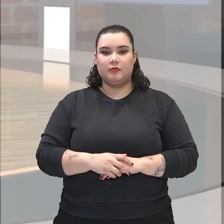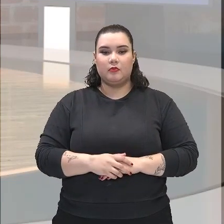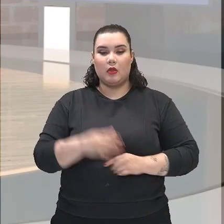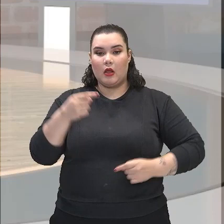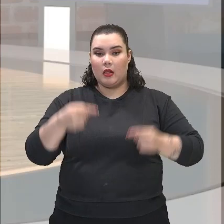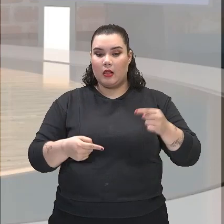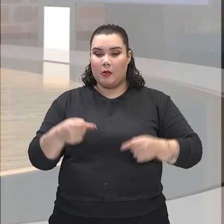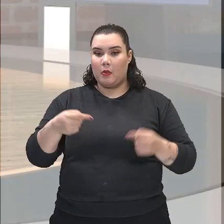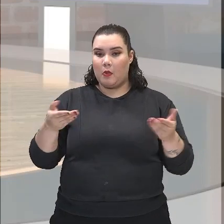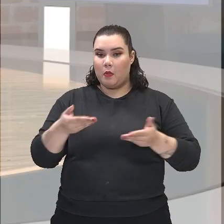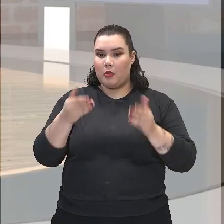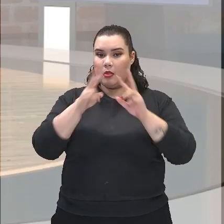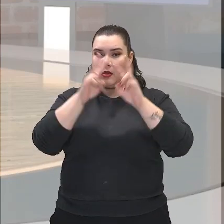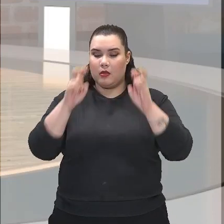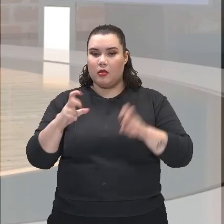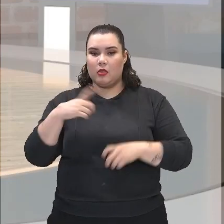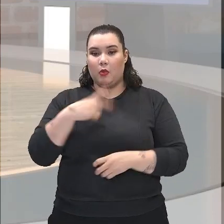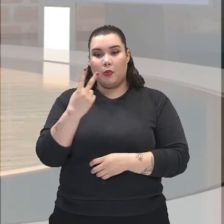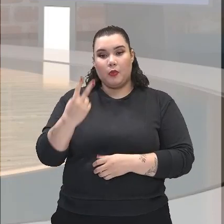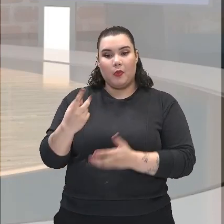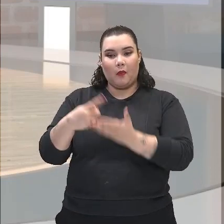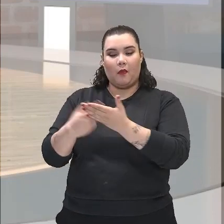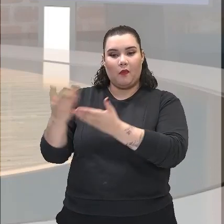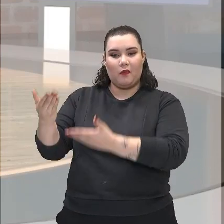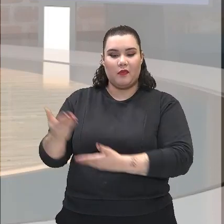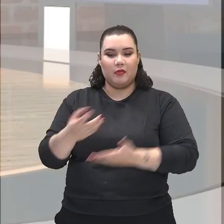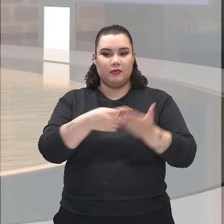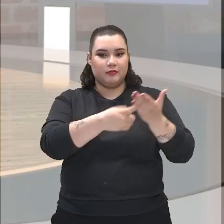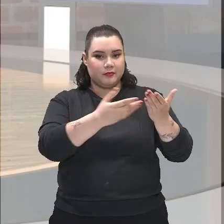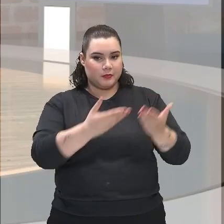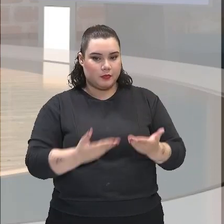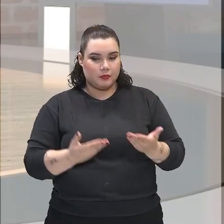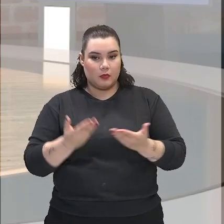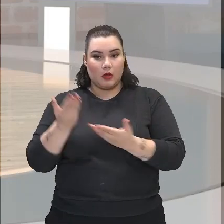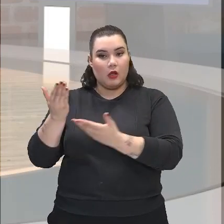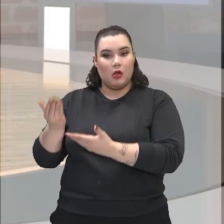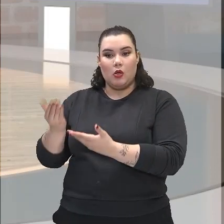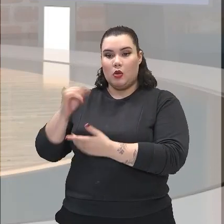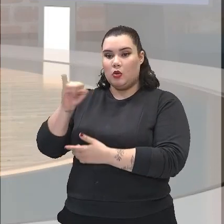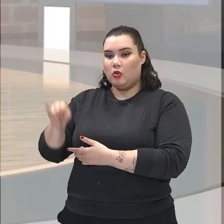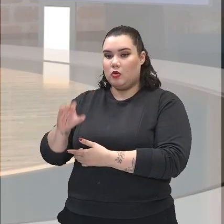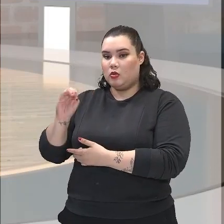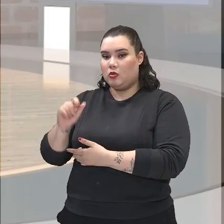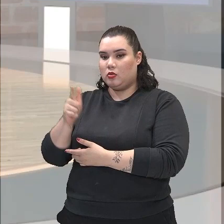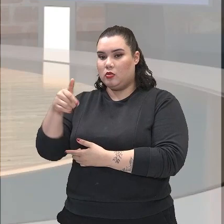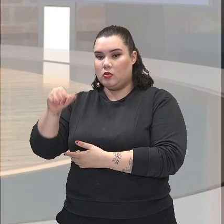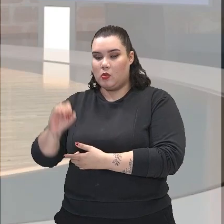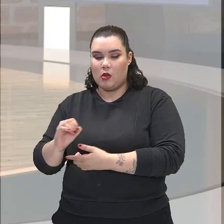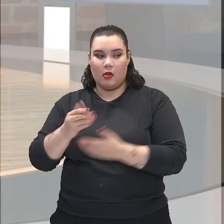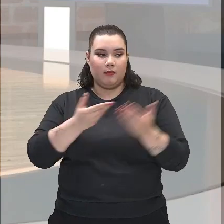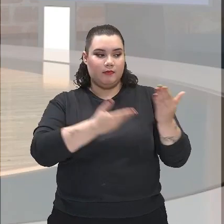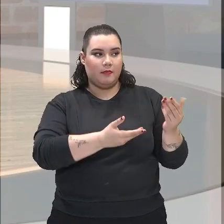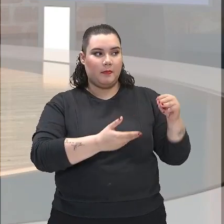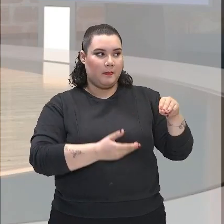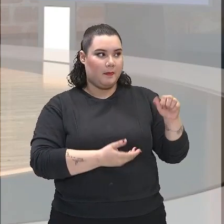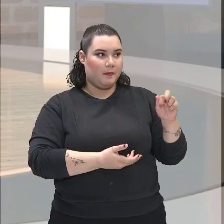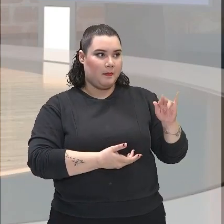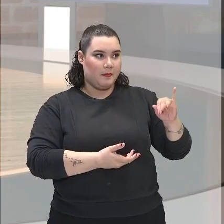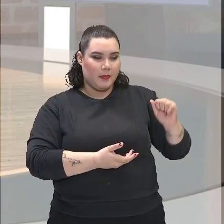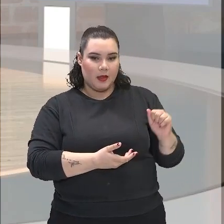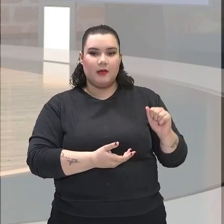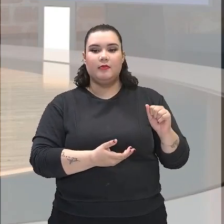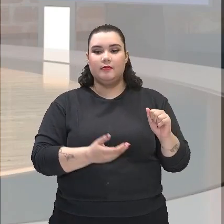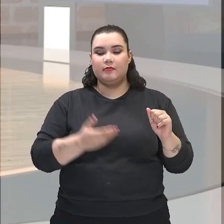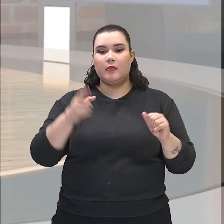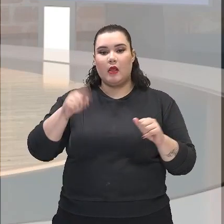debater este tema, nós temos aqui dois convidados, João e Maria, que são pais dedicados e preocupados com a